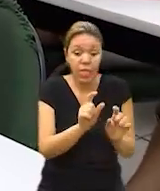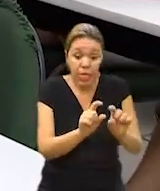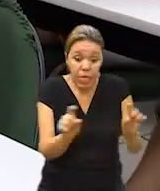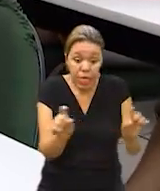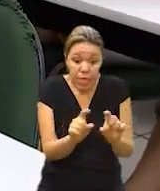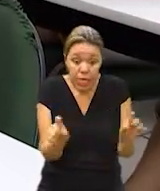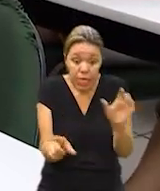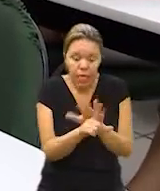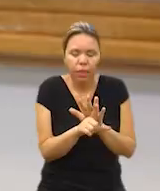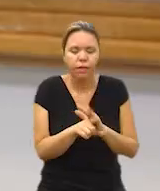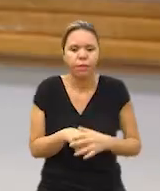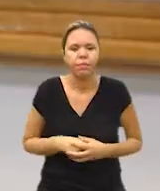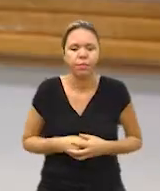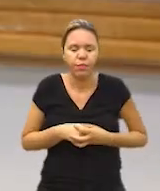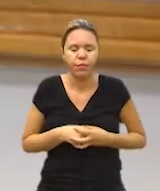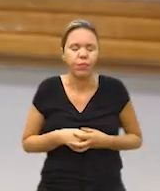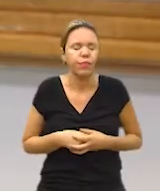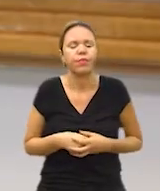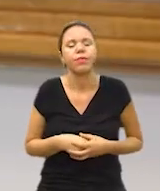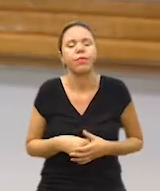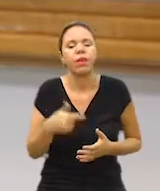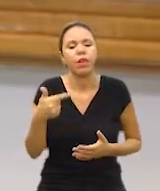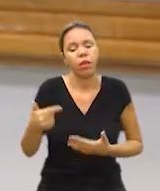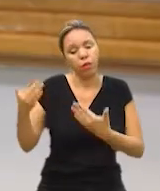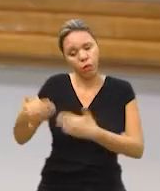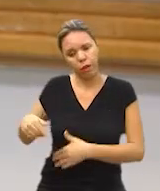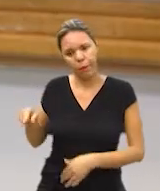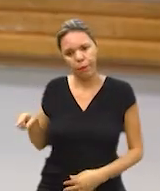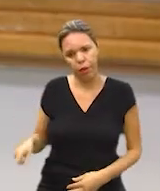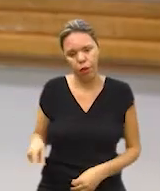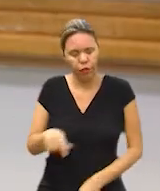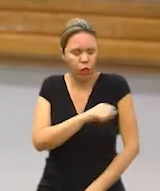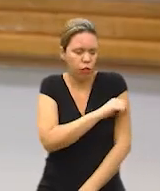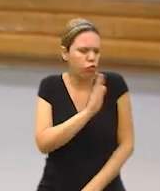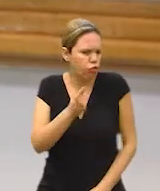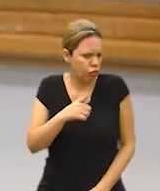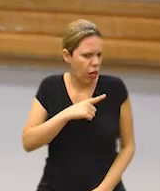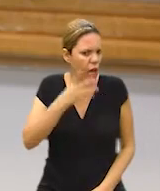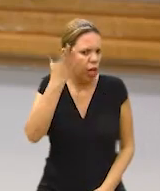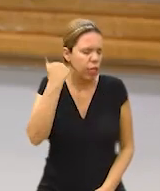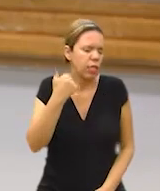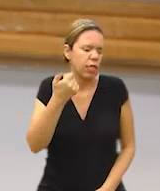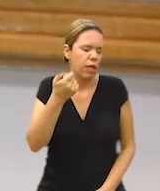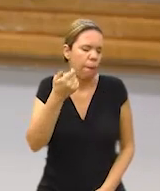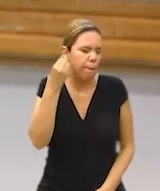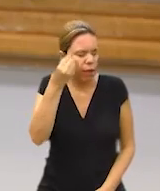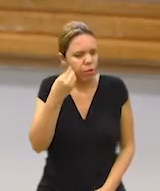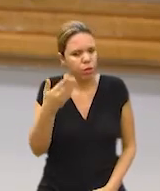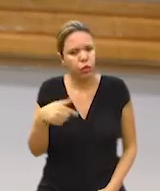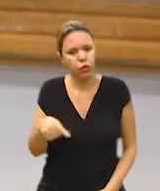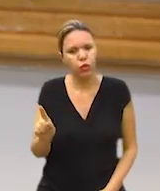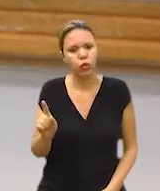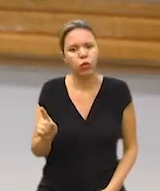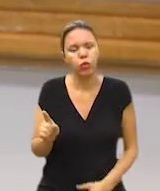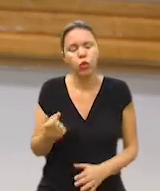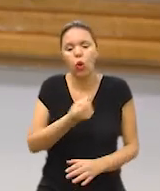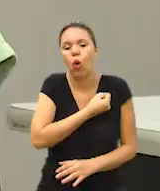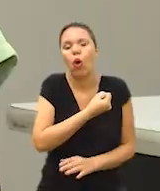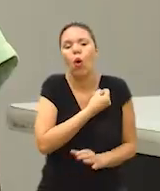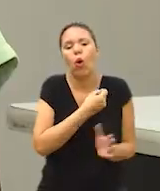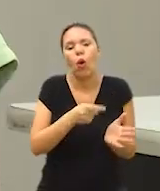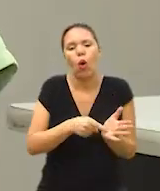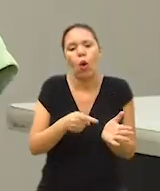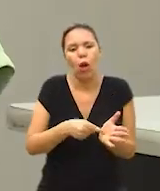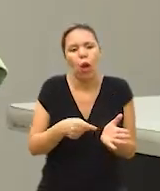escrito na lei. Agora, na segunda fase, o aluno já tem, ele vai para a segunda fase com o código em